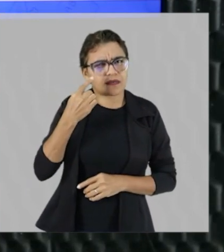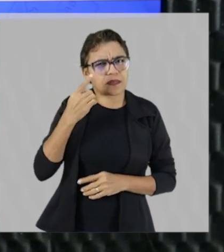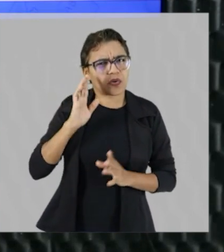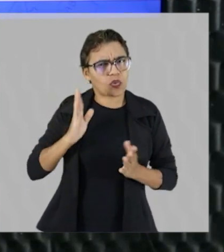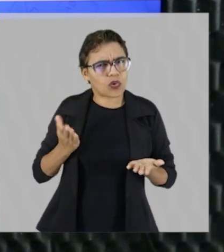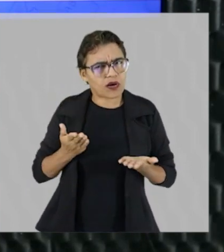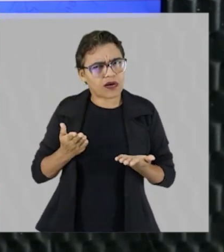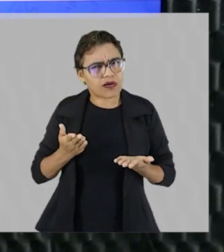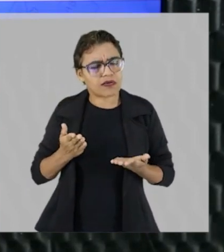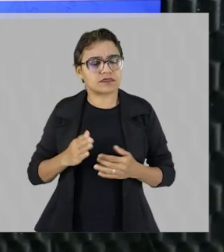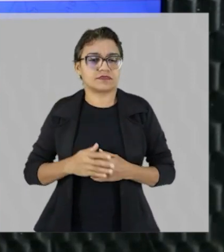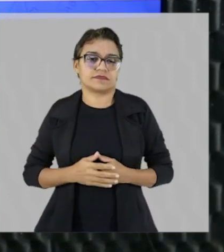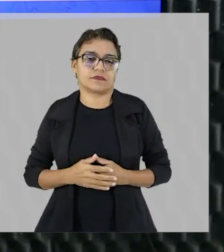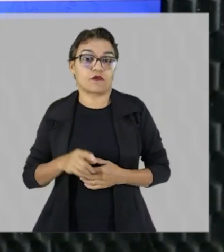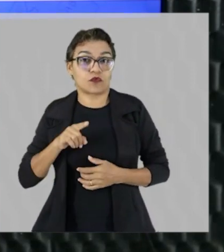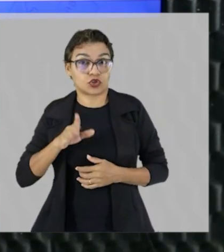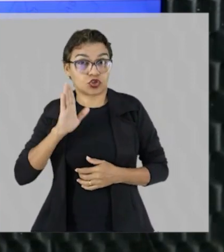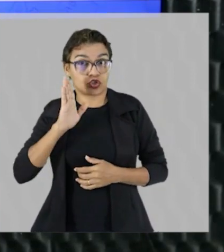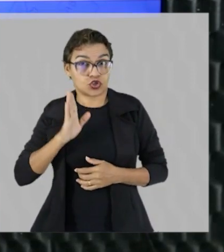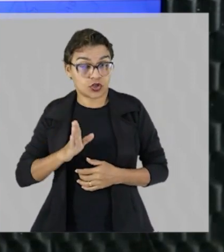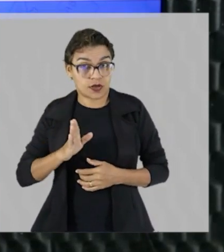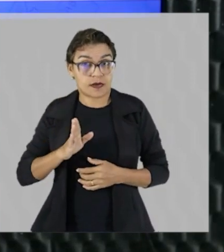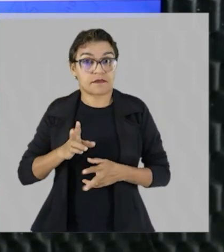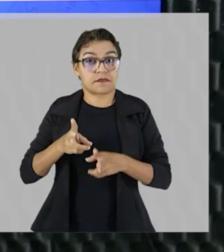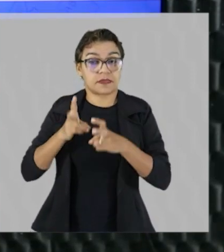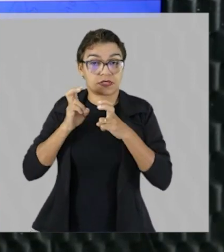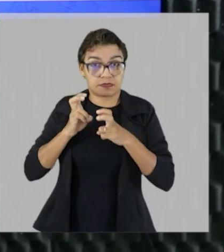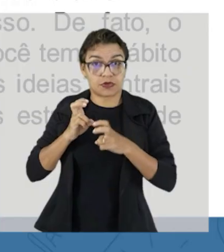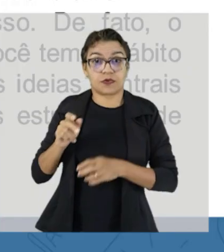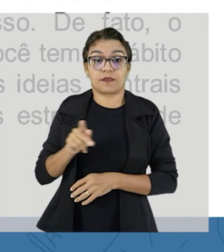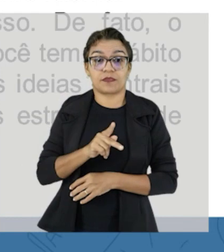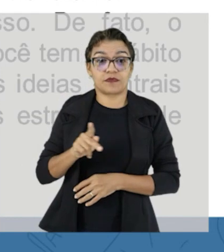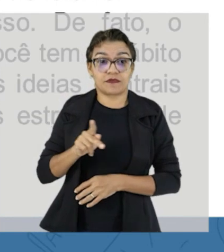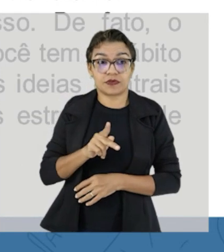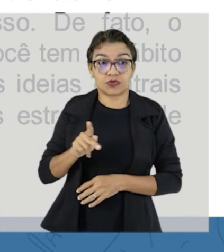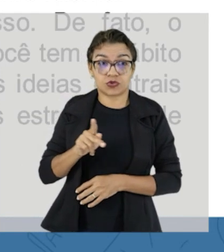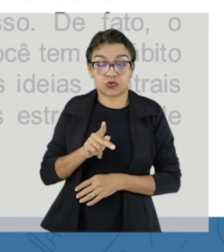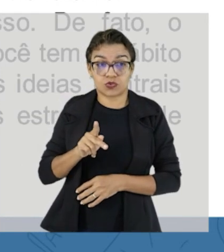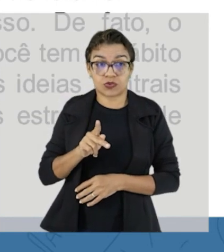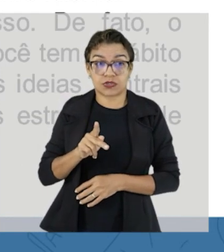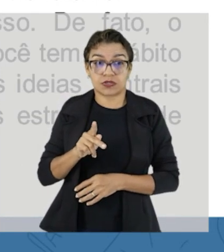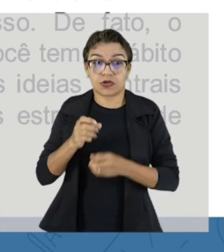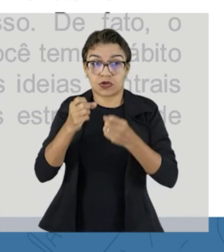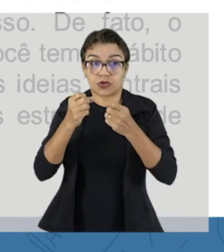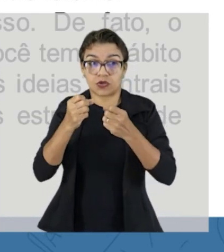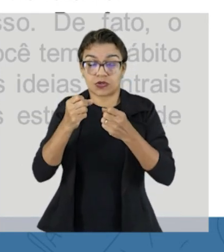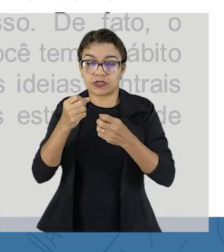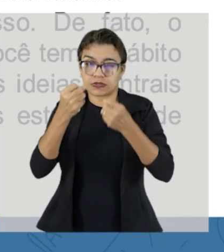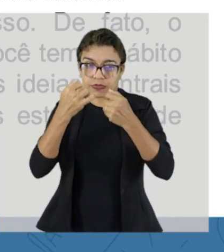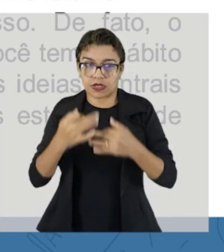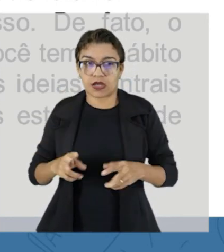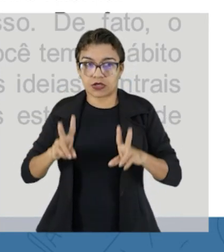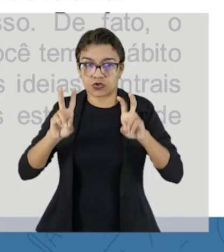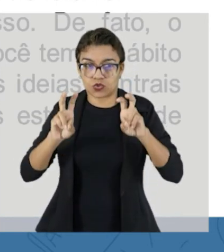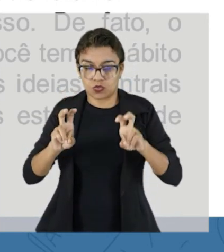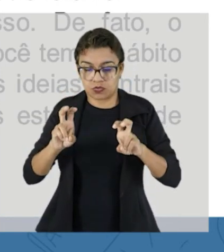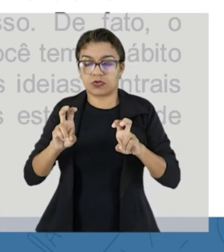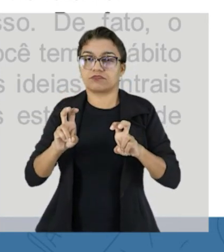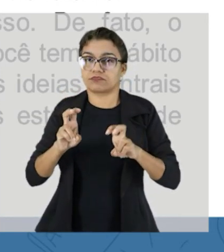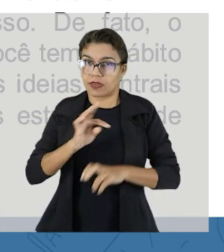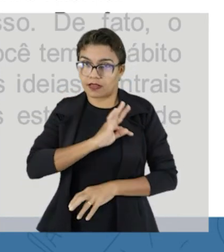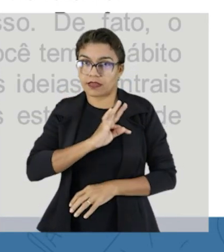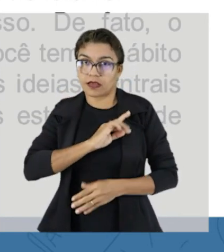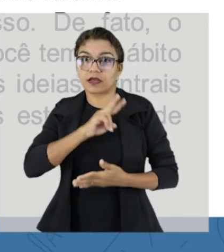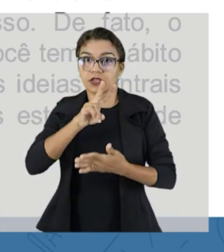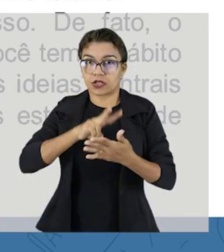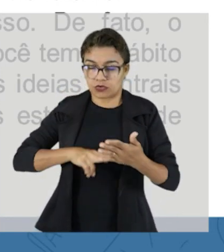skim. Vocês já devem ter ouvido muito a professora Michele falar sobre essas técnicas de leitura. Essas técnicas de leitura